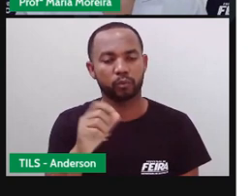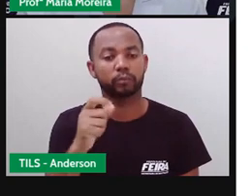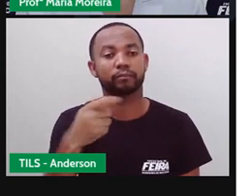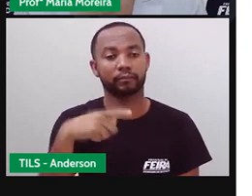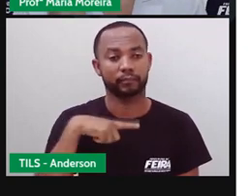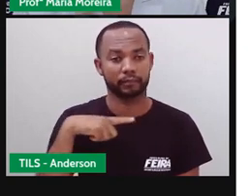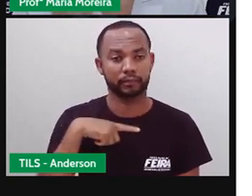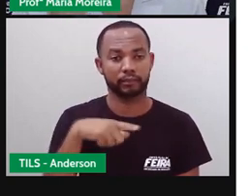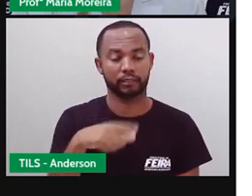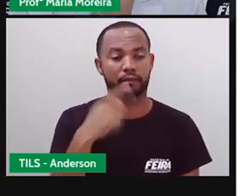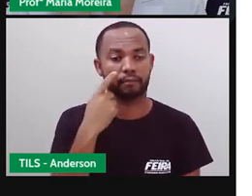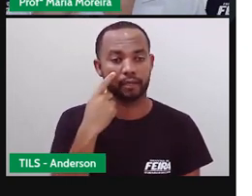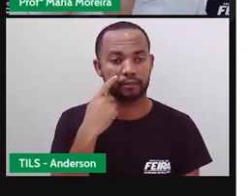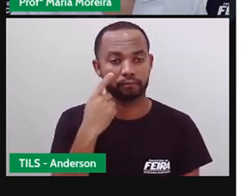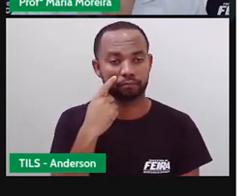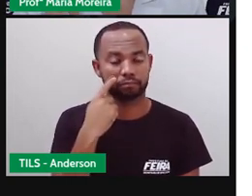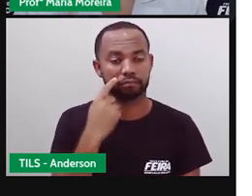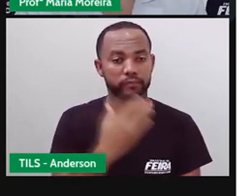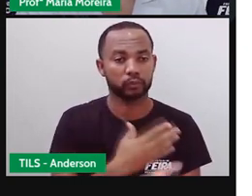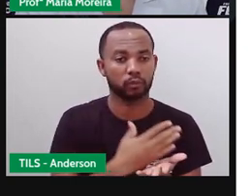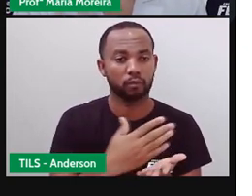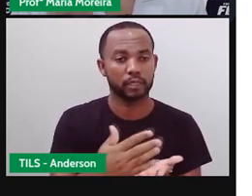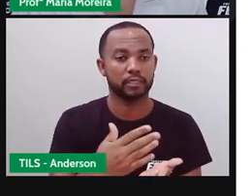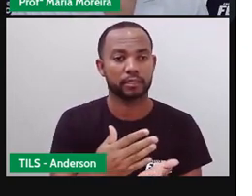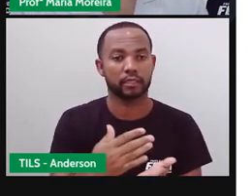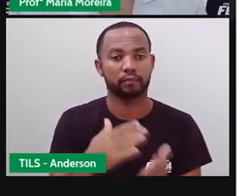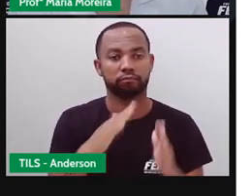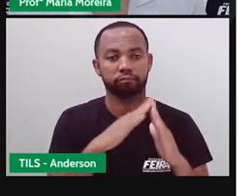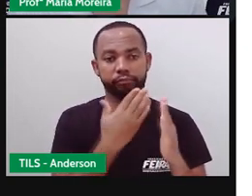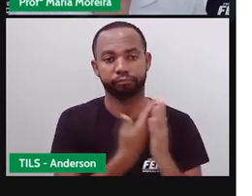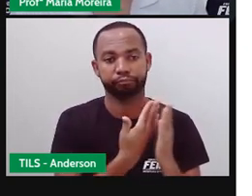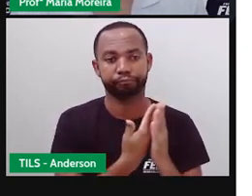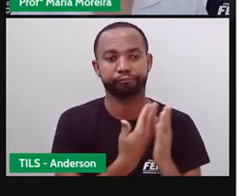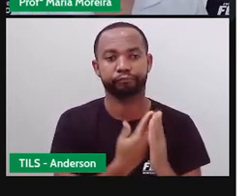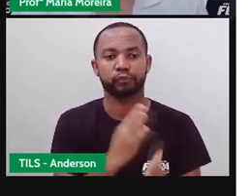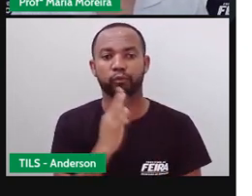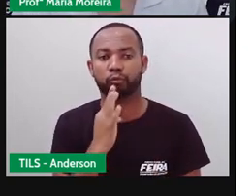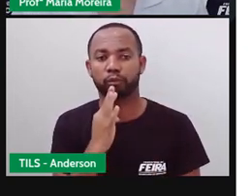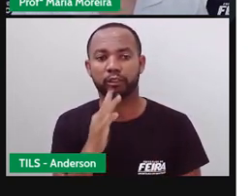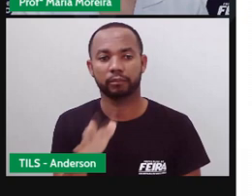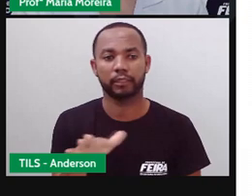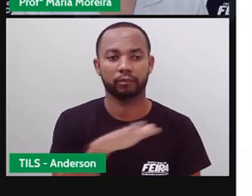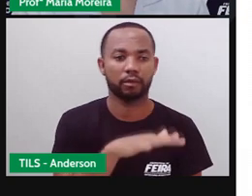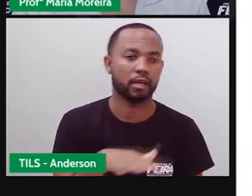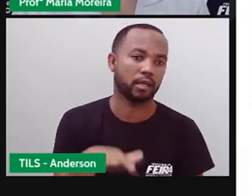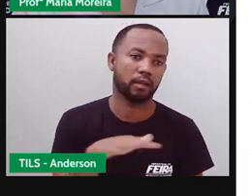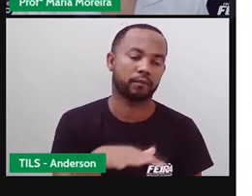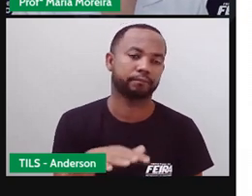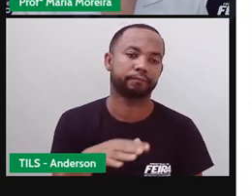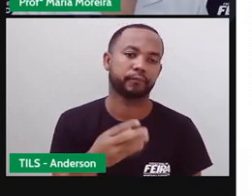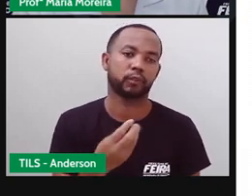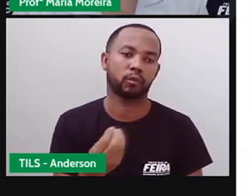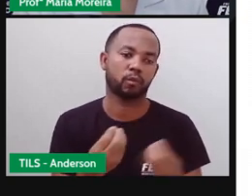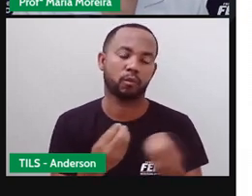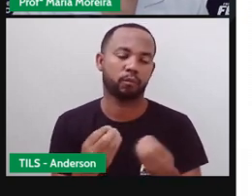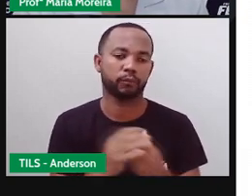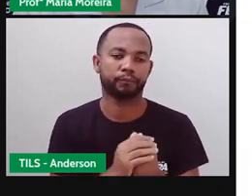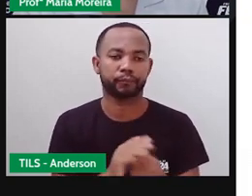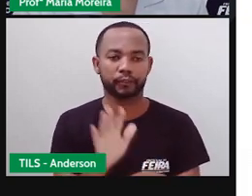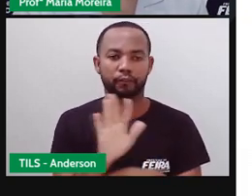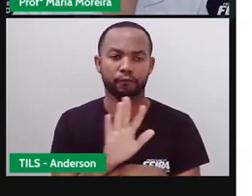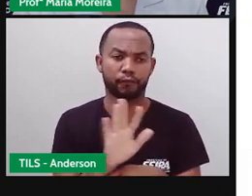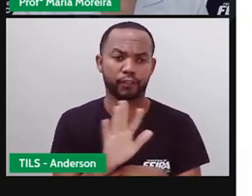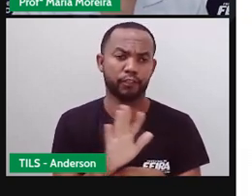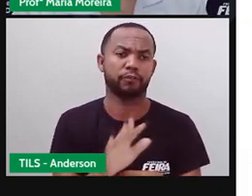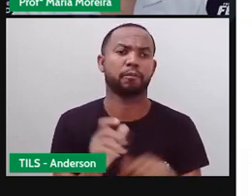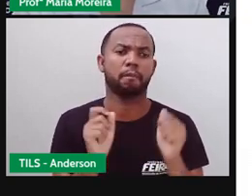para isso vamos fazer uma retomada uma revisão de conhecimento tá quem quiser assistir o vídeo completo